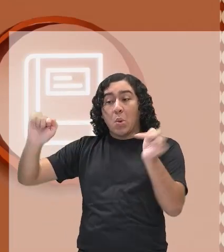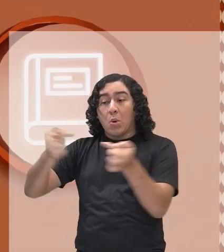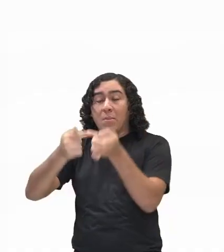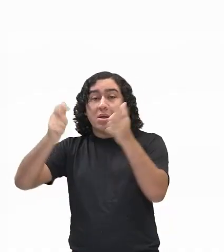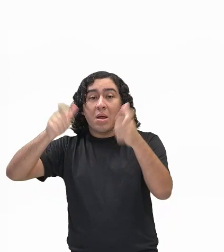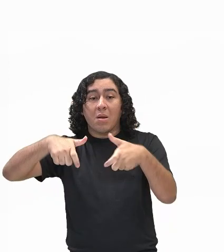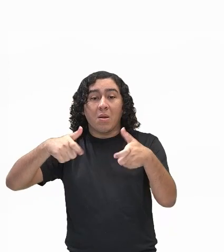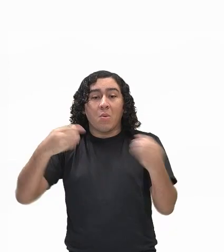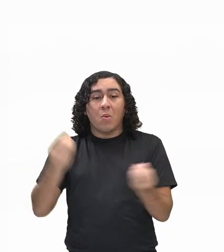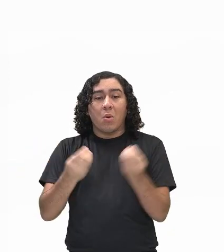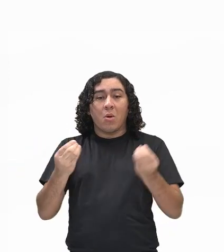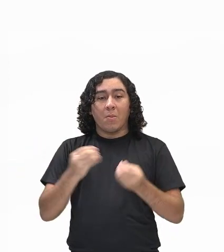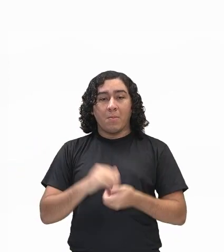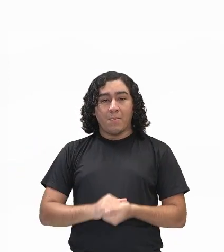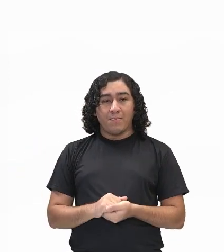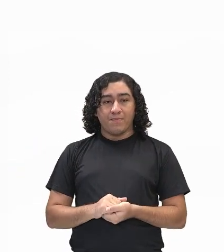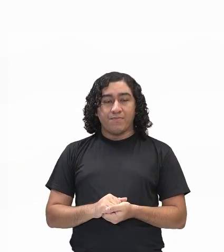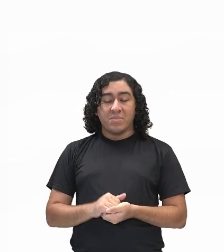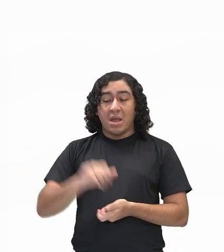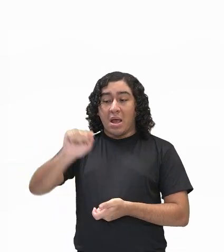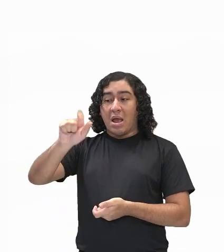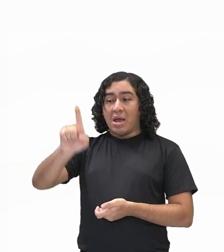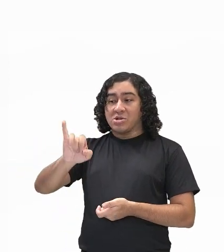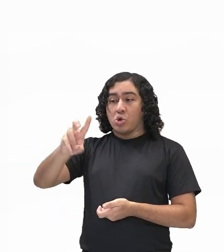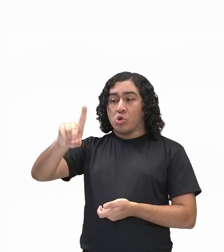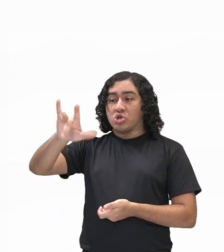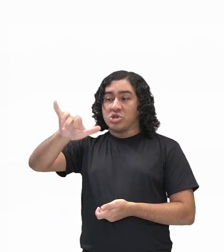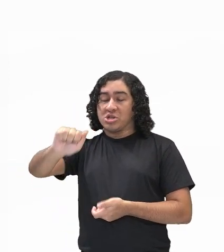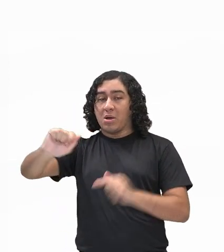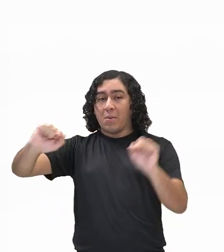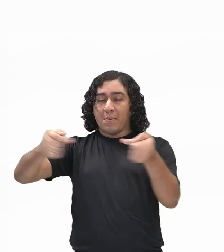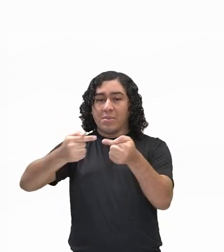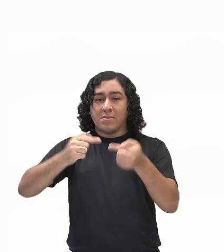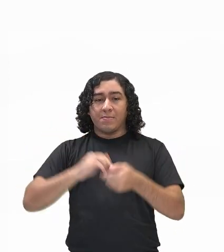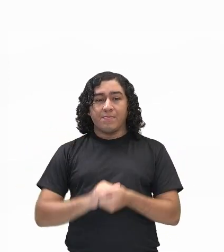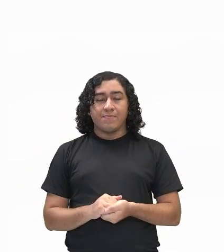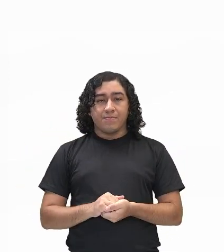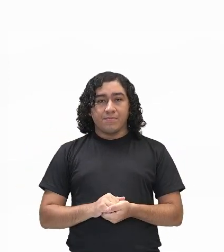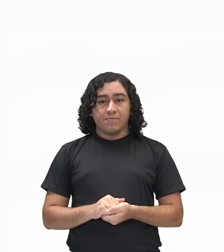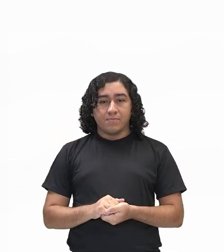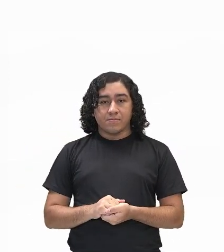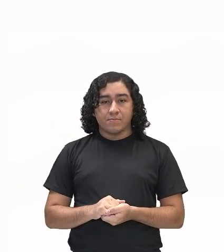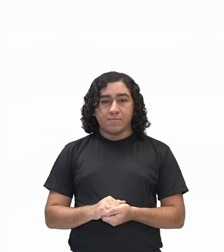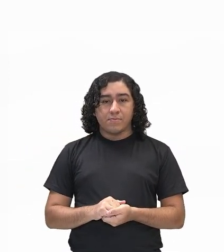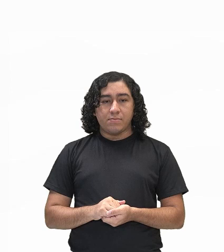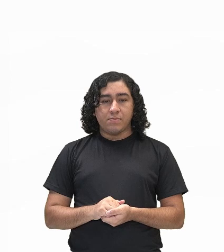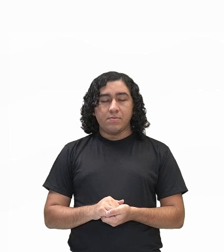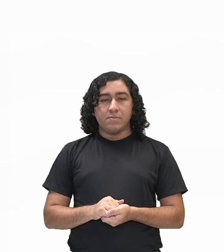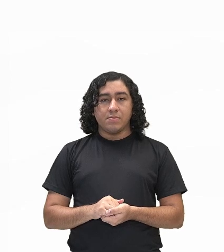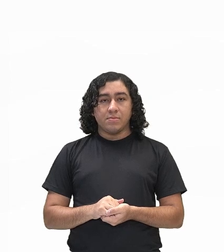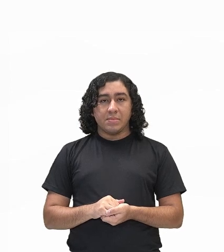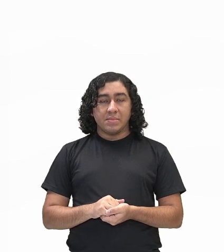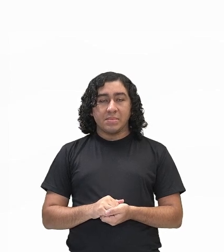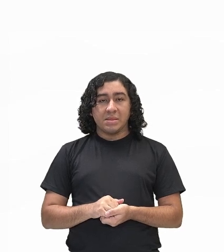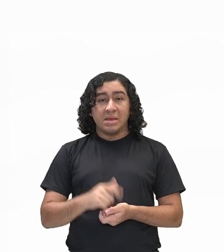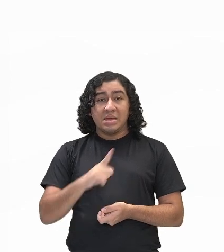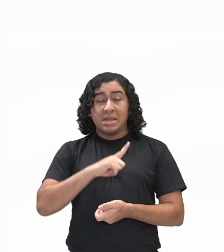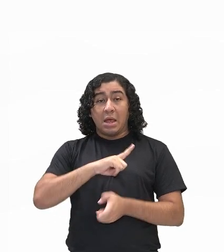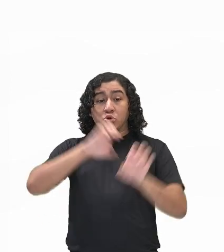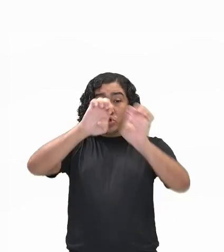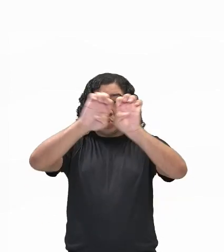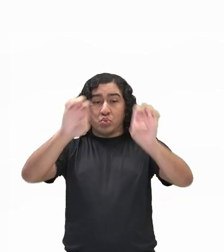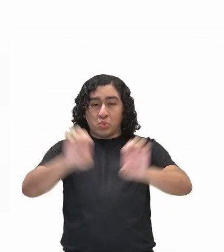axiologia. Aqui tem um gráficozinho, ó, sujeito e objeto. É um esquema. O sujeito é o